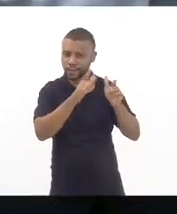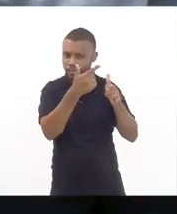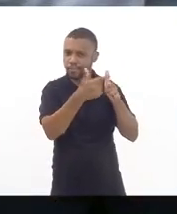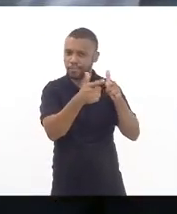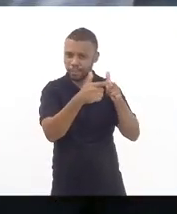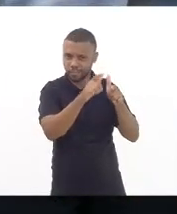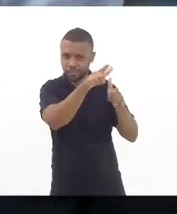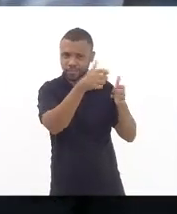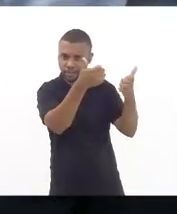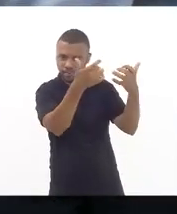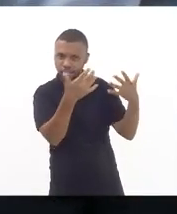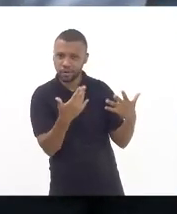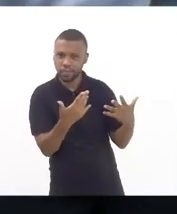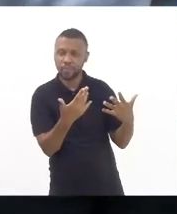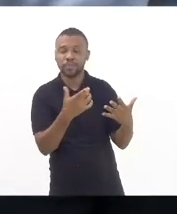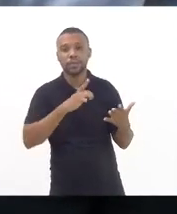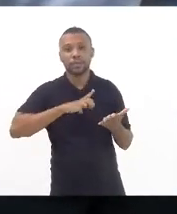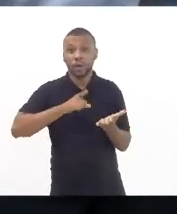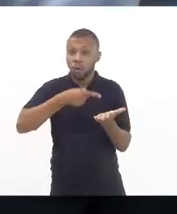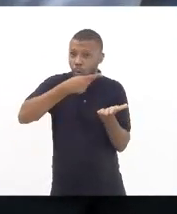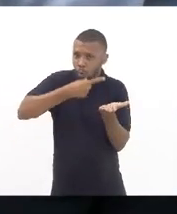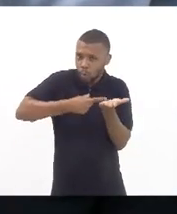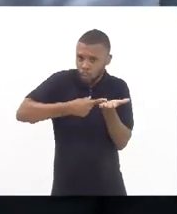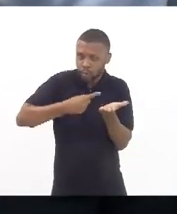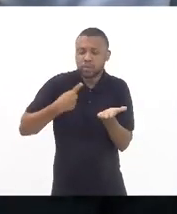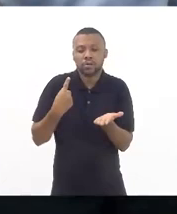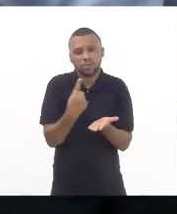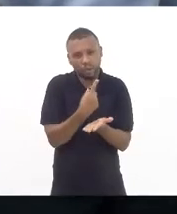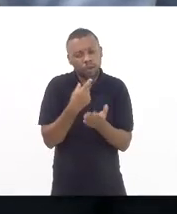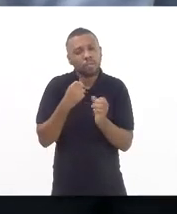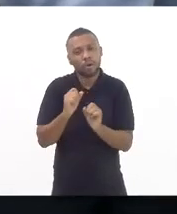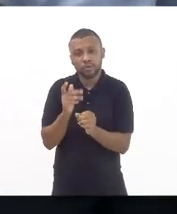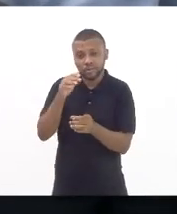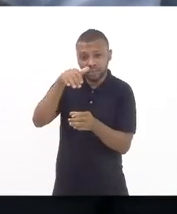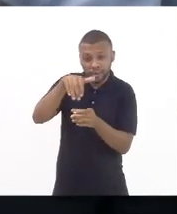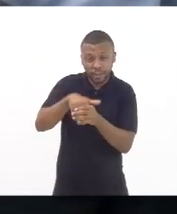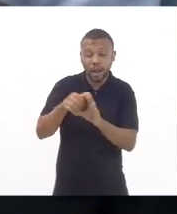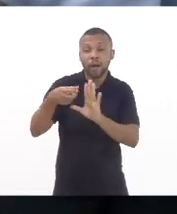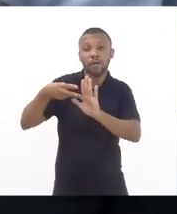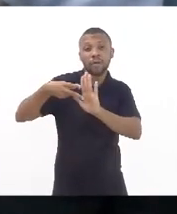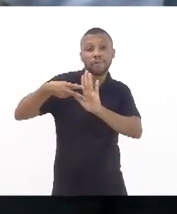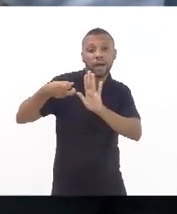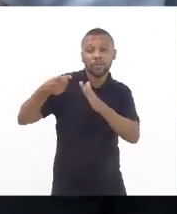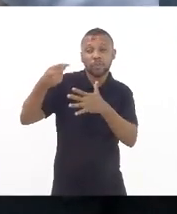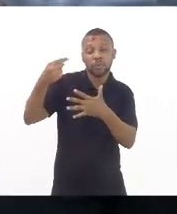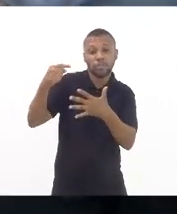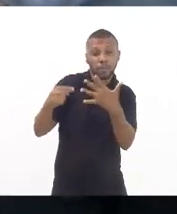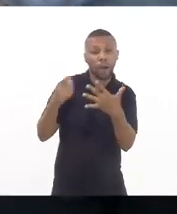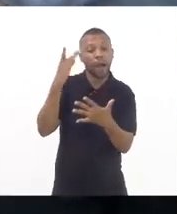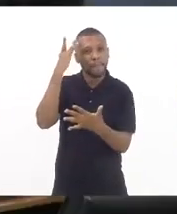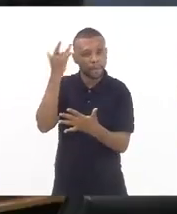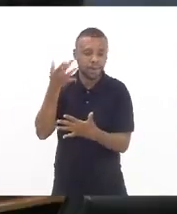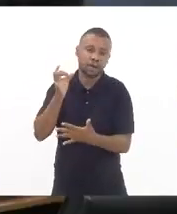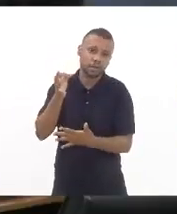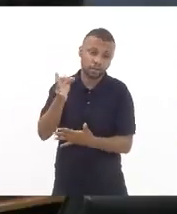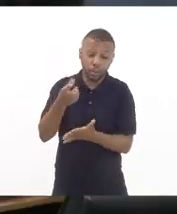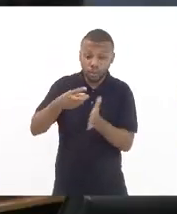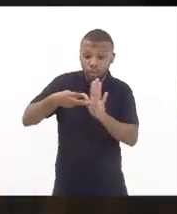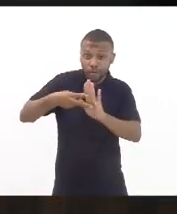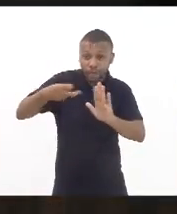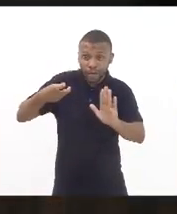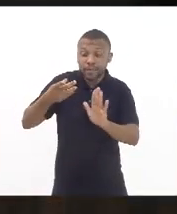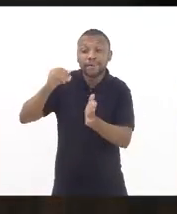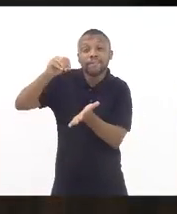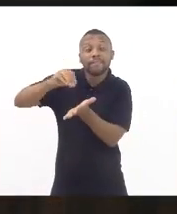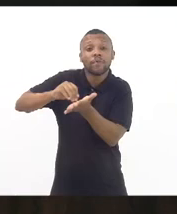presidente, tem um acordo que a gente possa votar os vetos que não há consenso amanhã. Então, o Gutenberg,